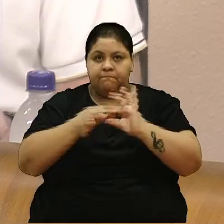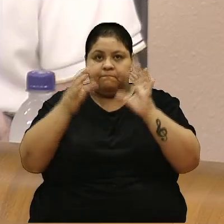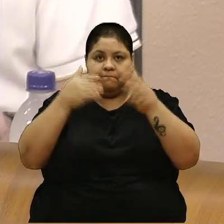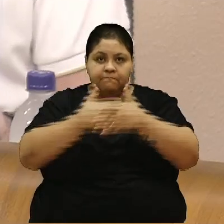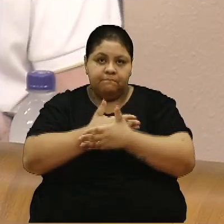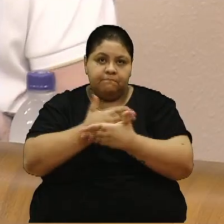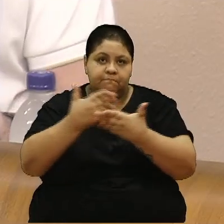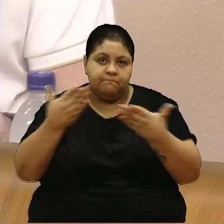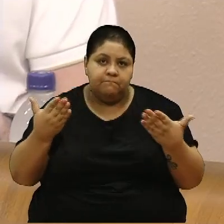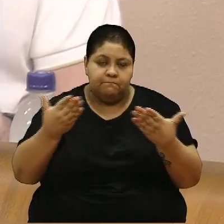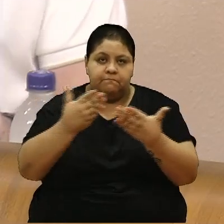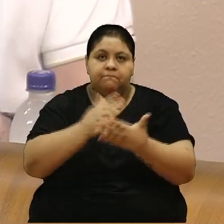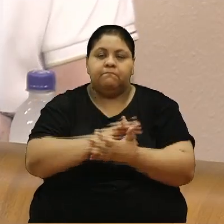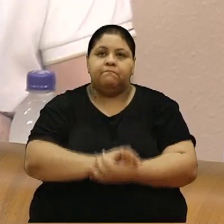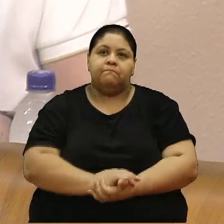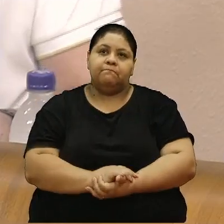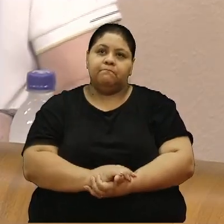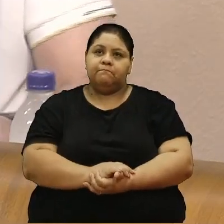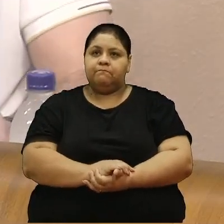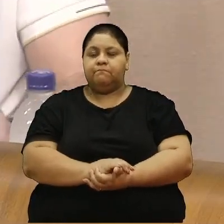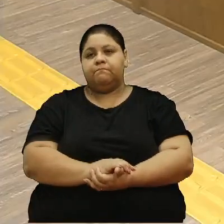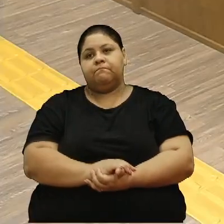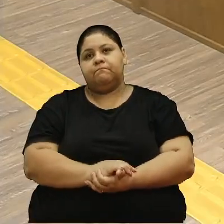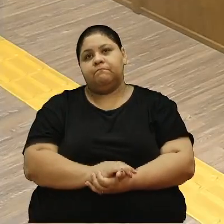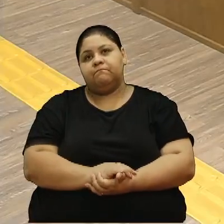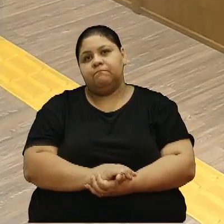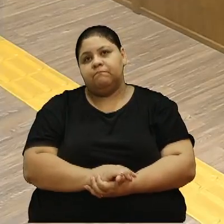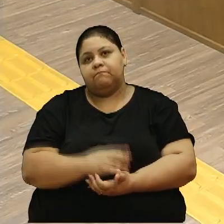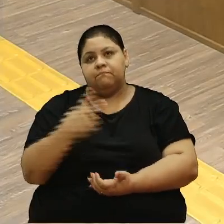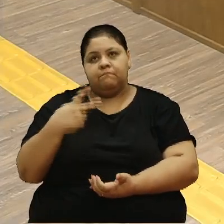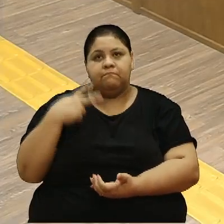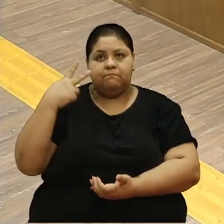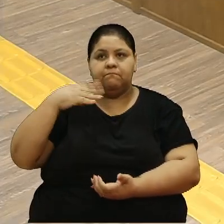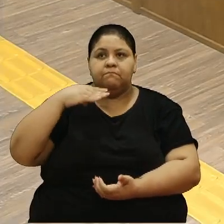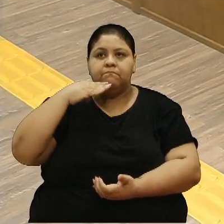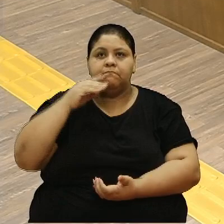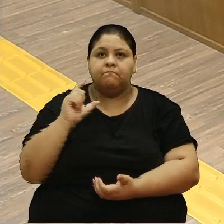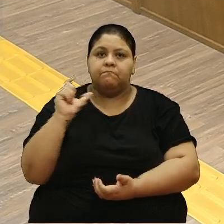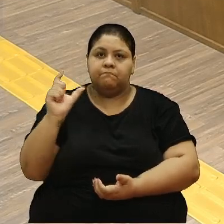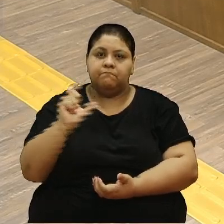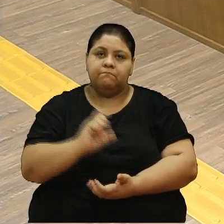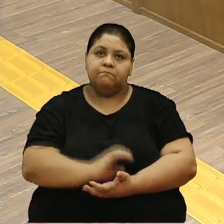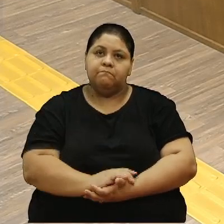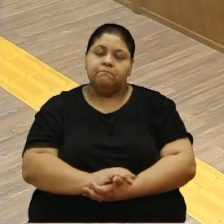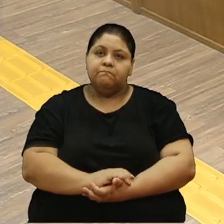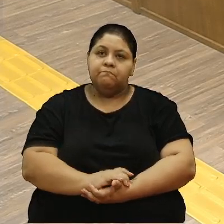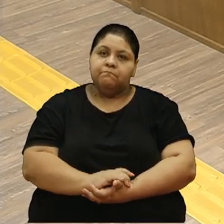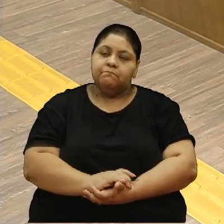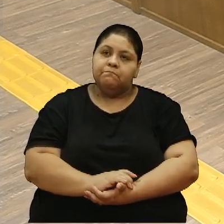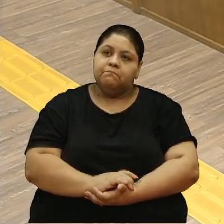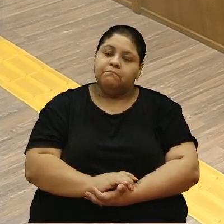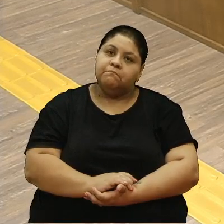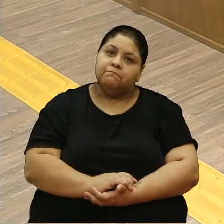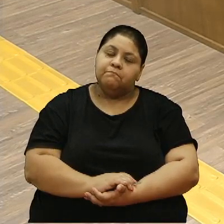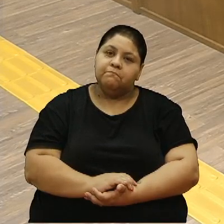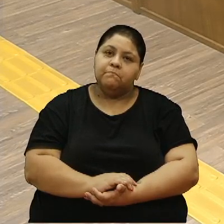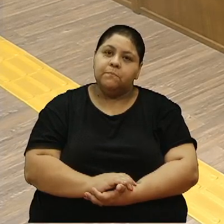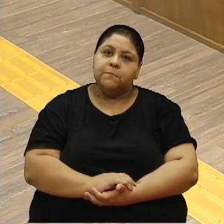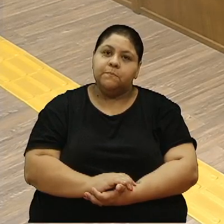disposição das senhoras e dos senhores vereadores. Peço a palavra, presidente. Vereador Bortola com a palavra. Peço a palavra.